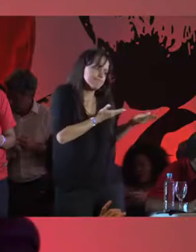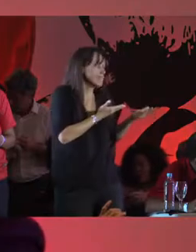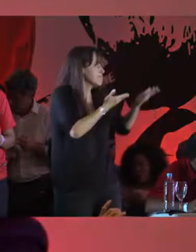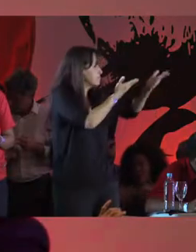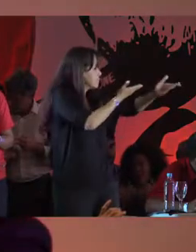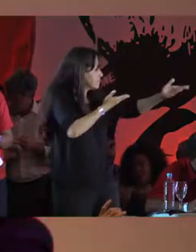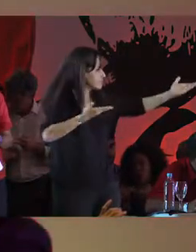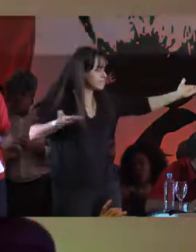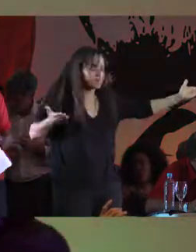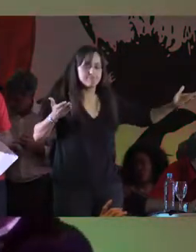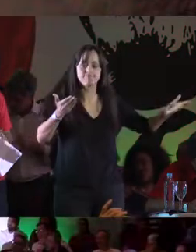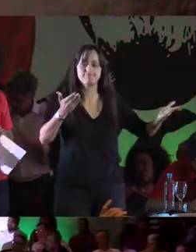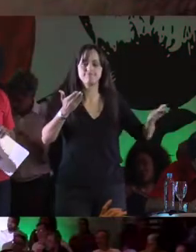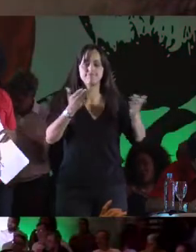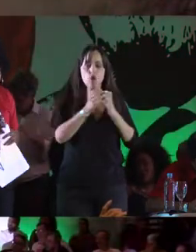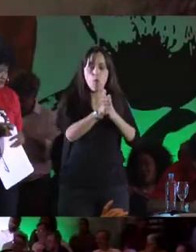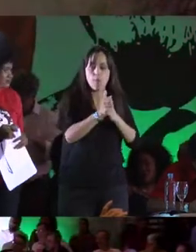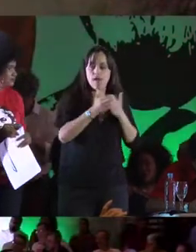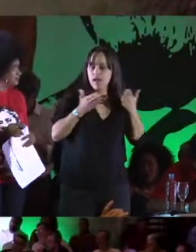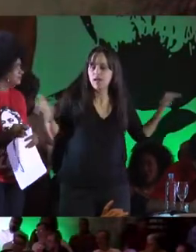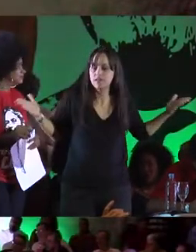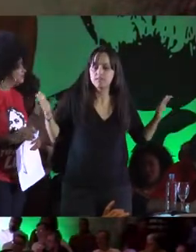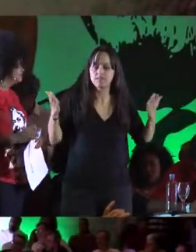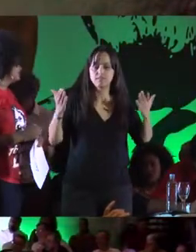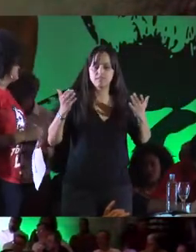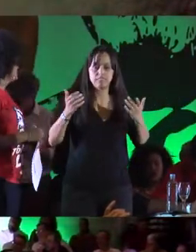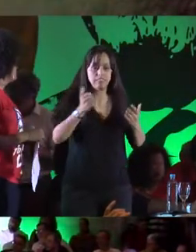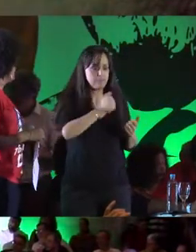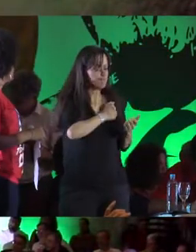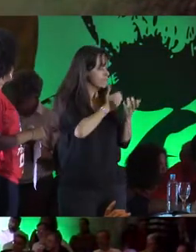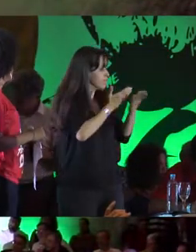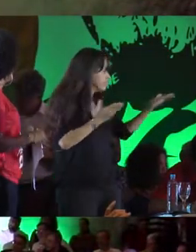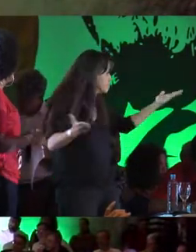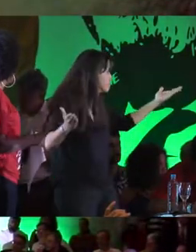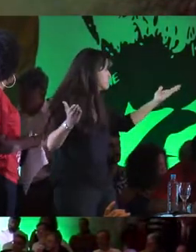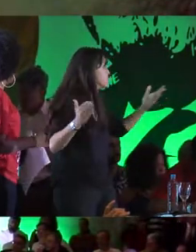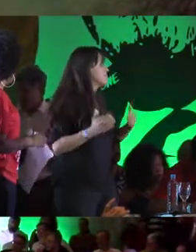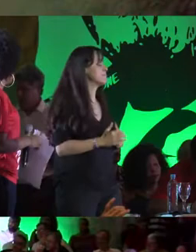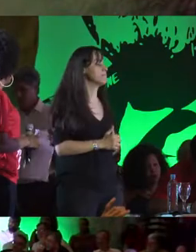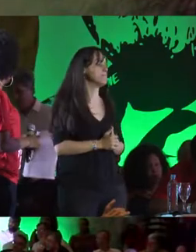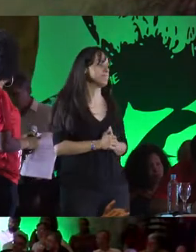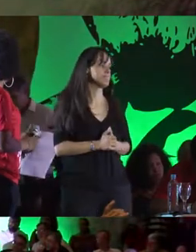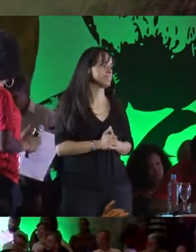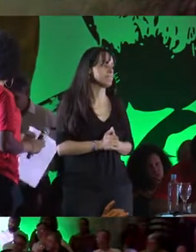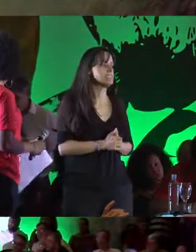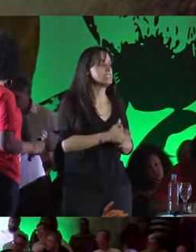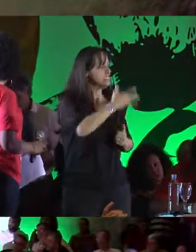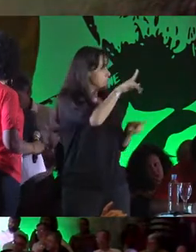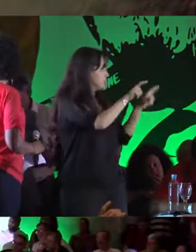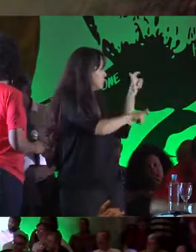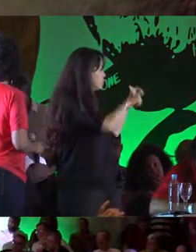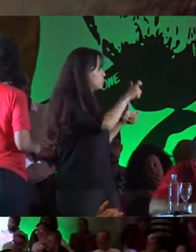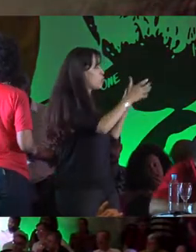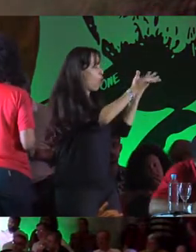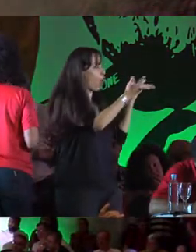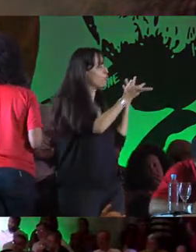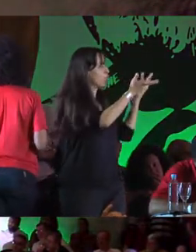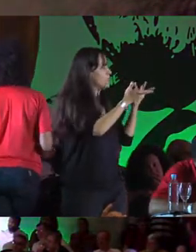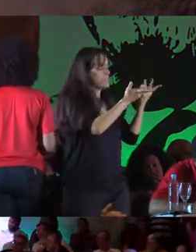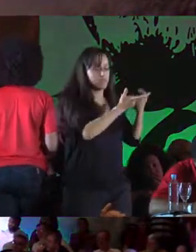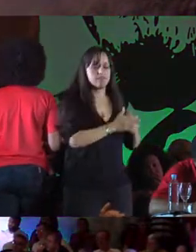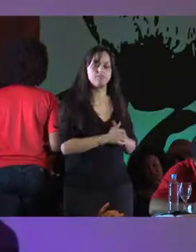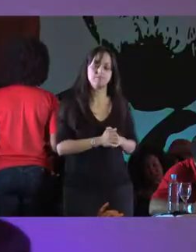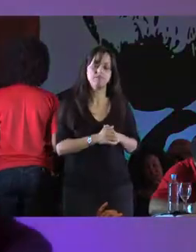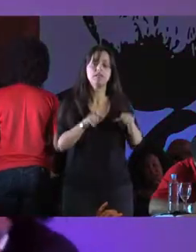mesa, queridos companheiros da direção nacional do nosso partido, convidados, convidado